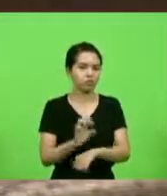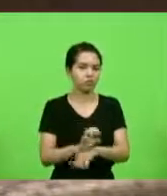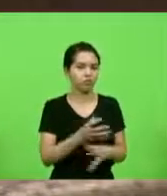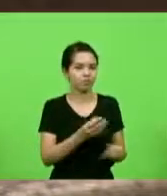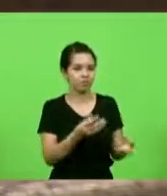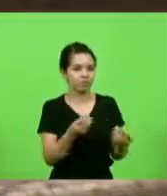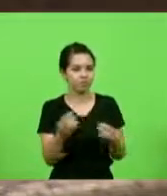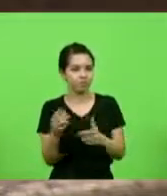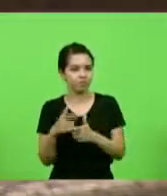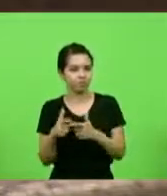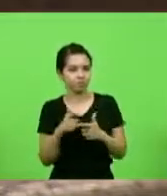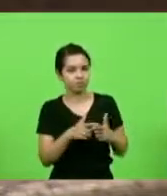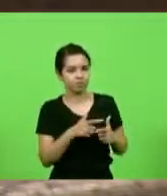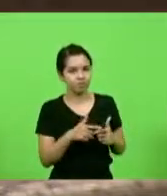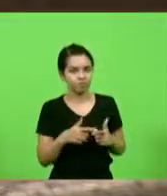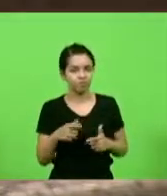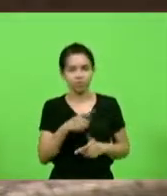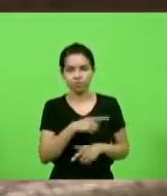não consegue identificar